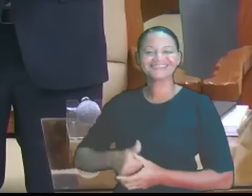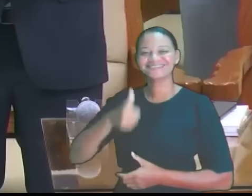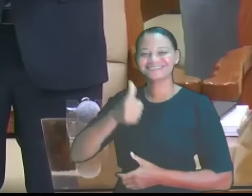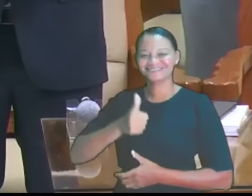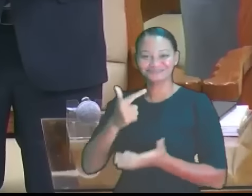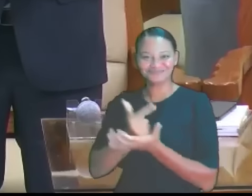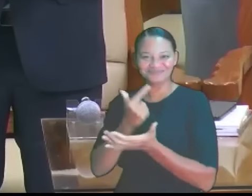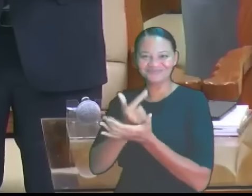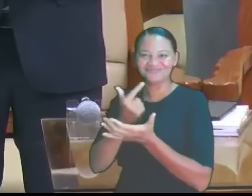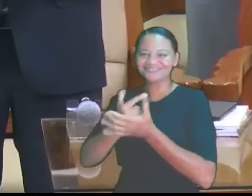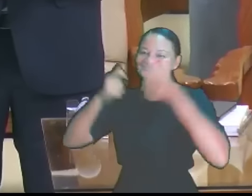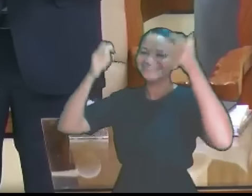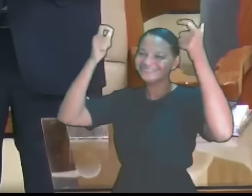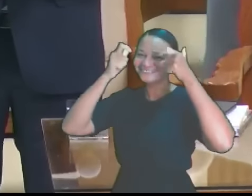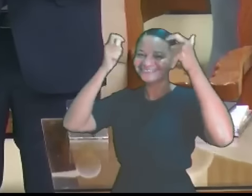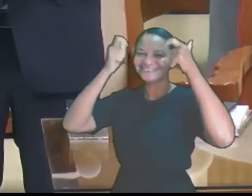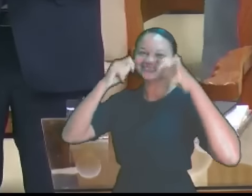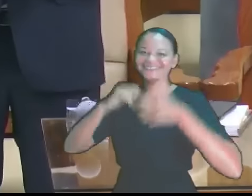dos Reis.